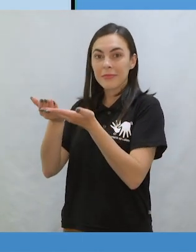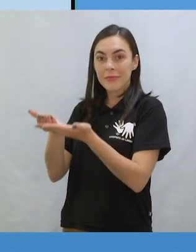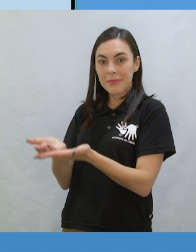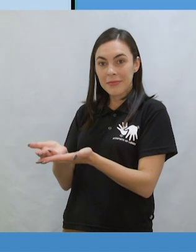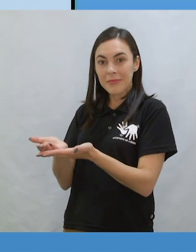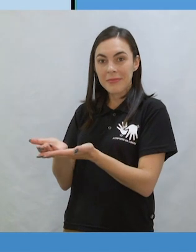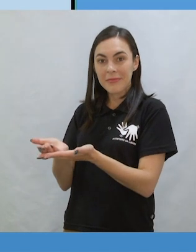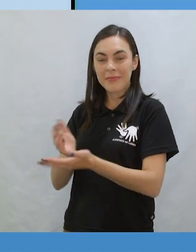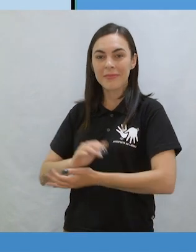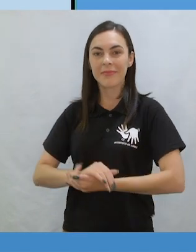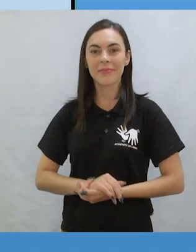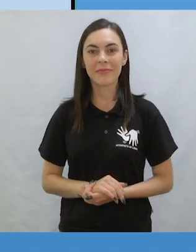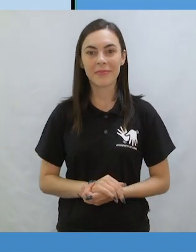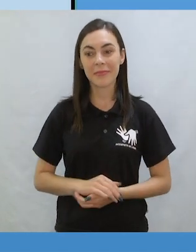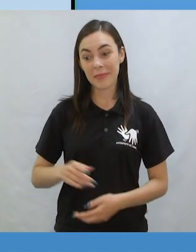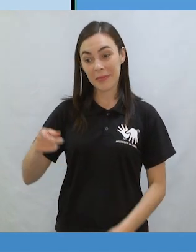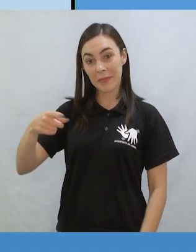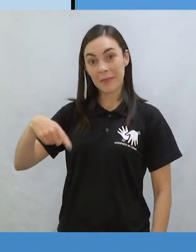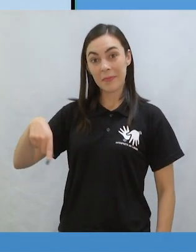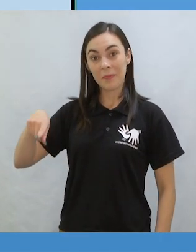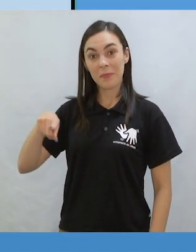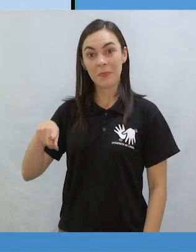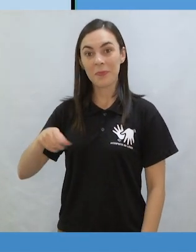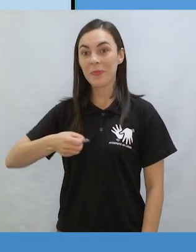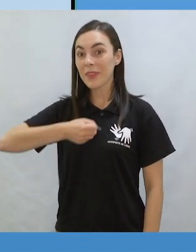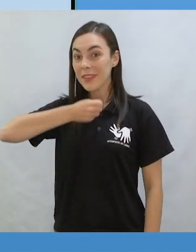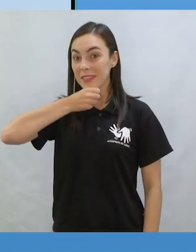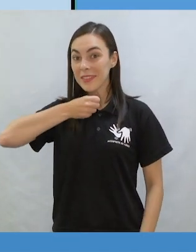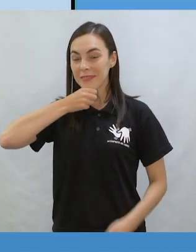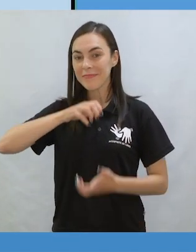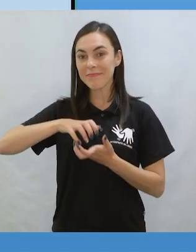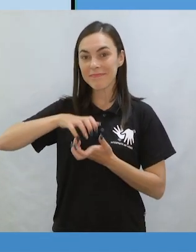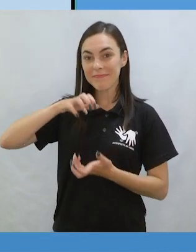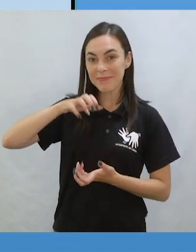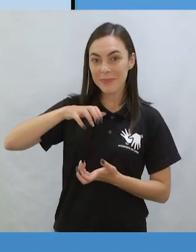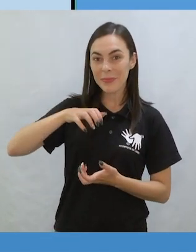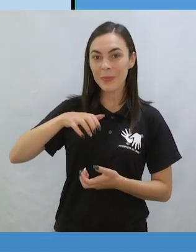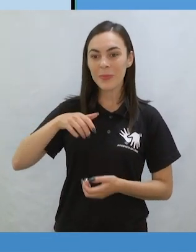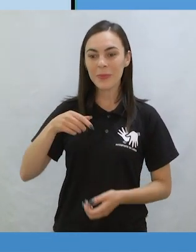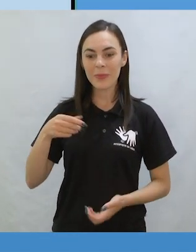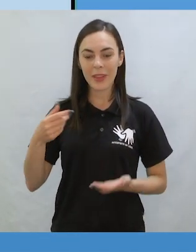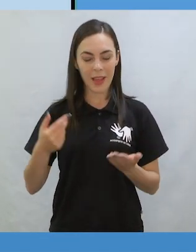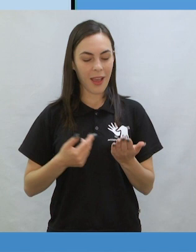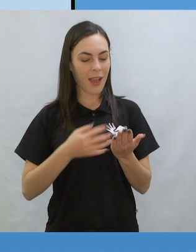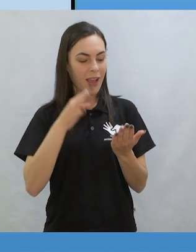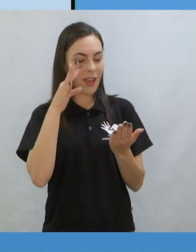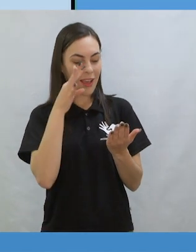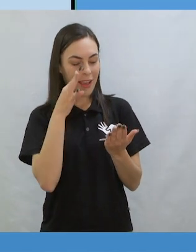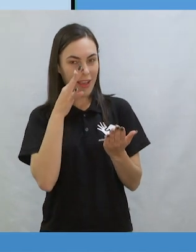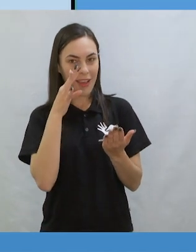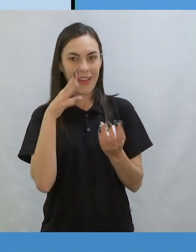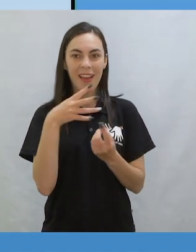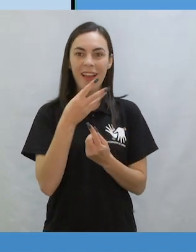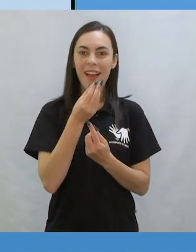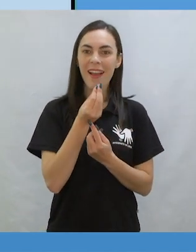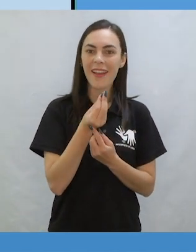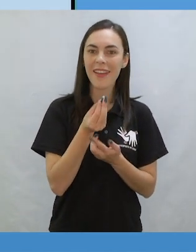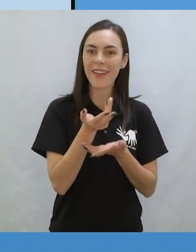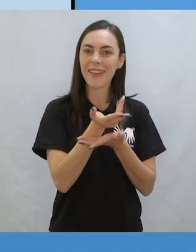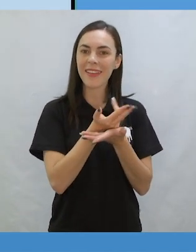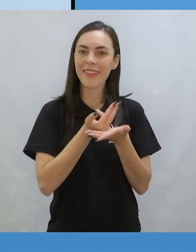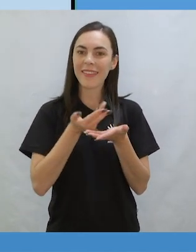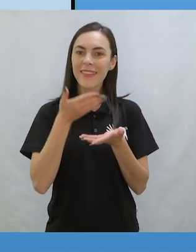história encantada do idoso para o próprio idoso, com a arte, o desenho de